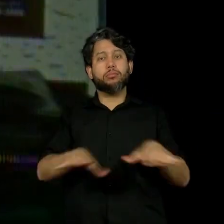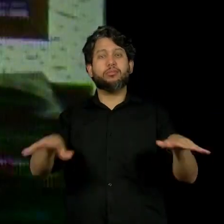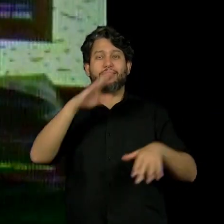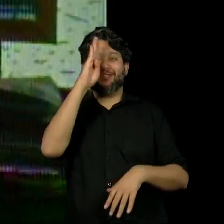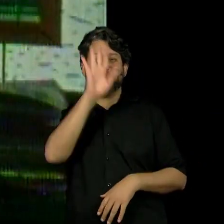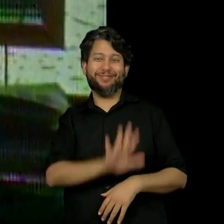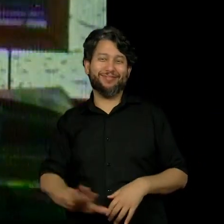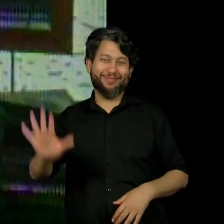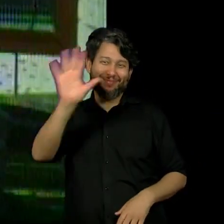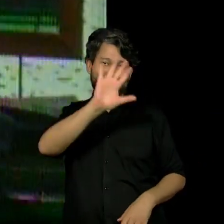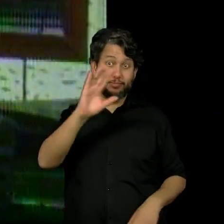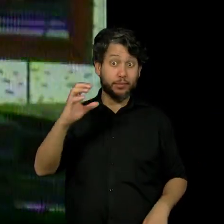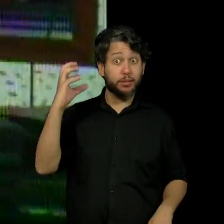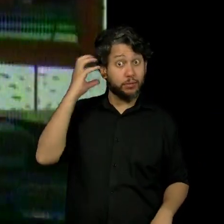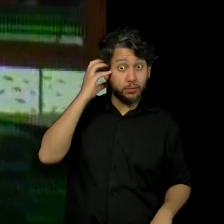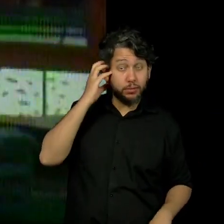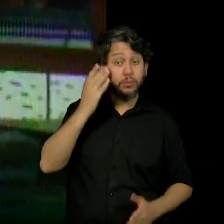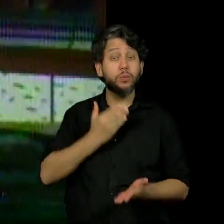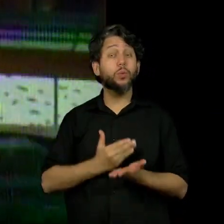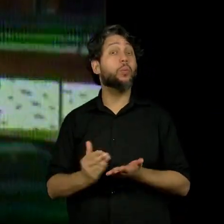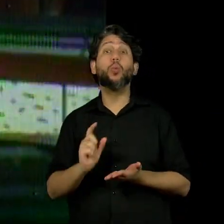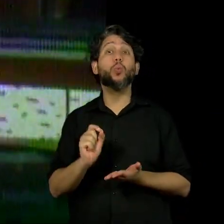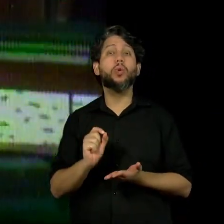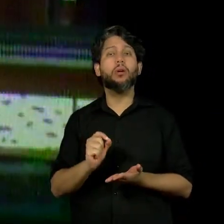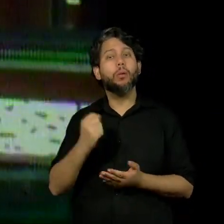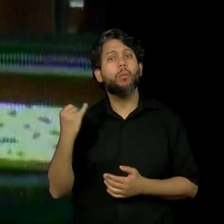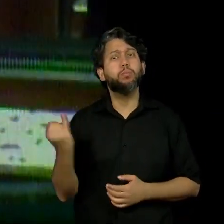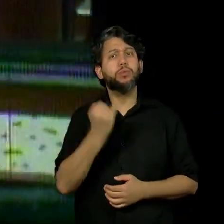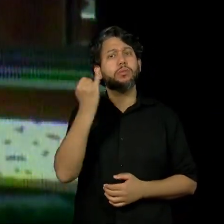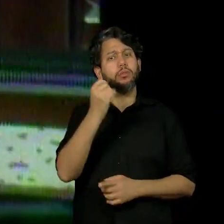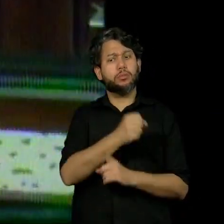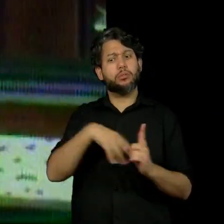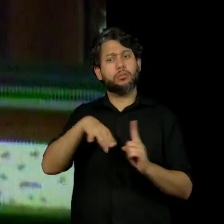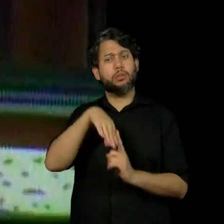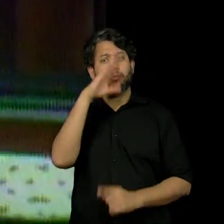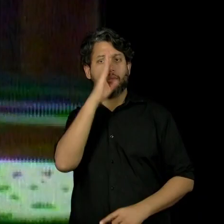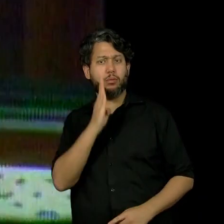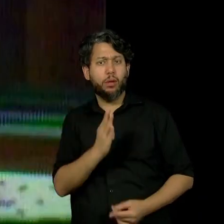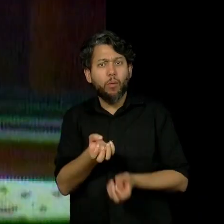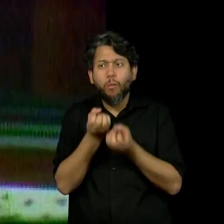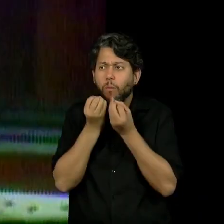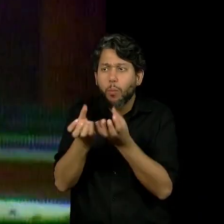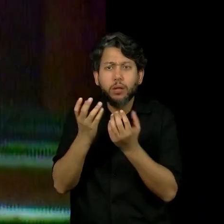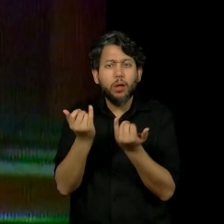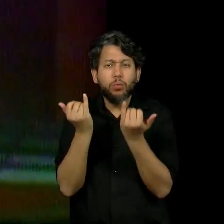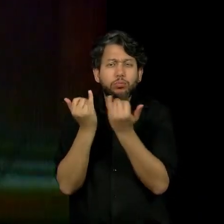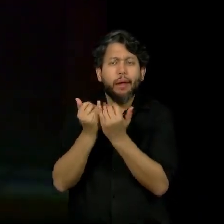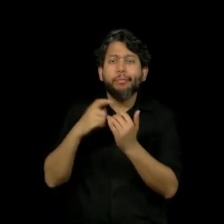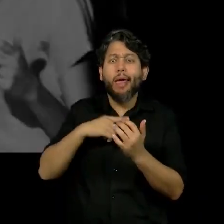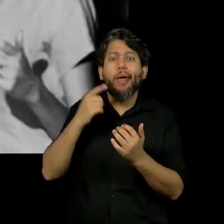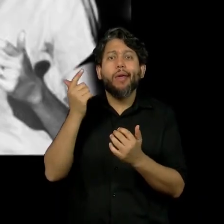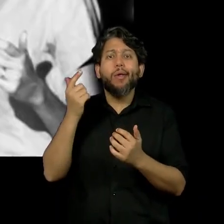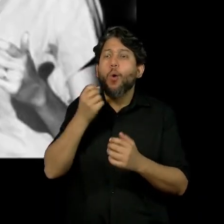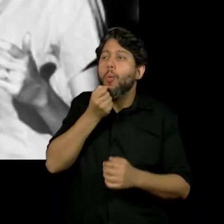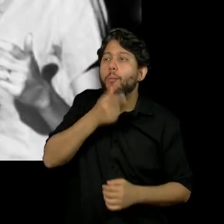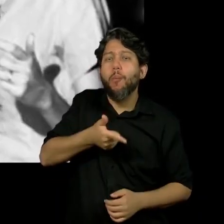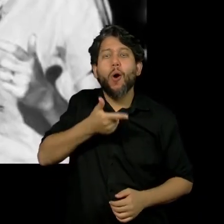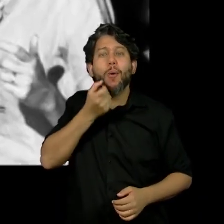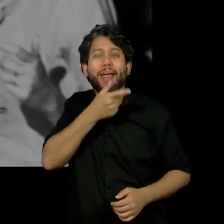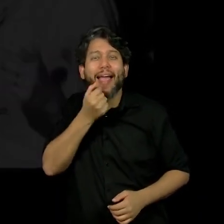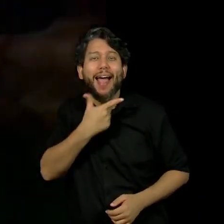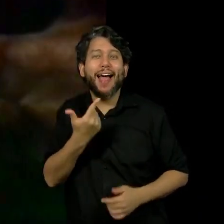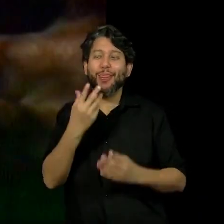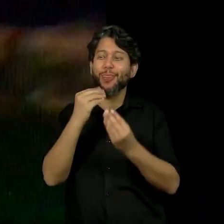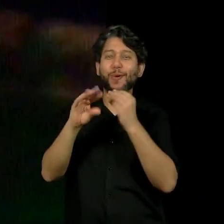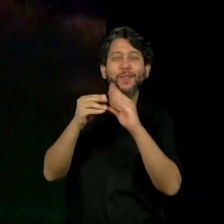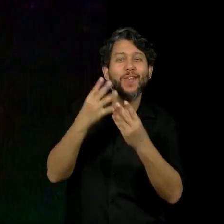O rádio logo ganharia enorme importância, levando informações jornalísticas, programas de humor,